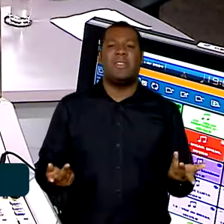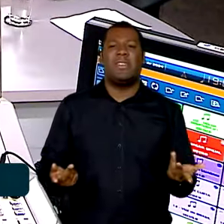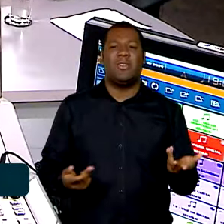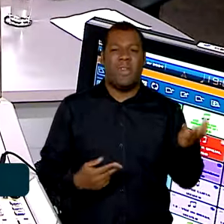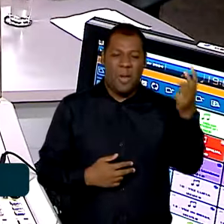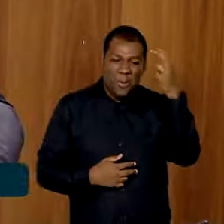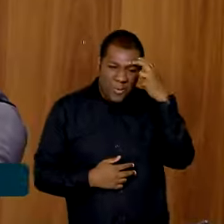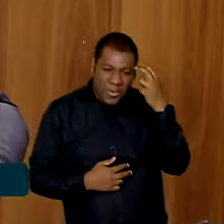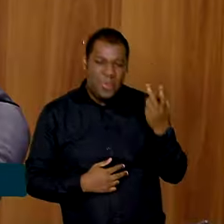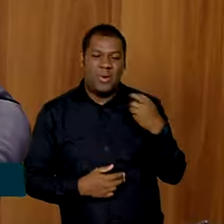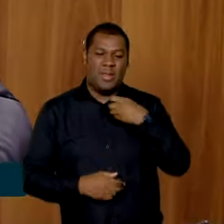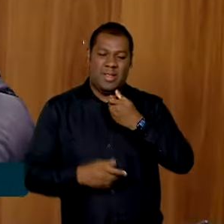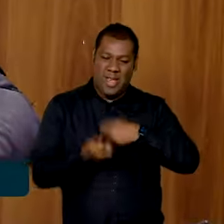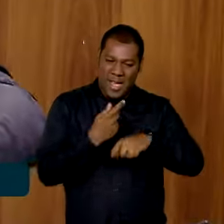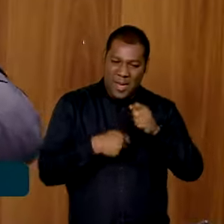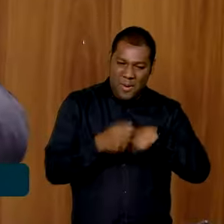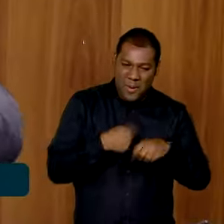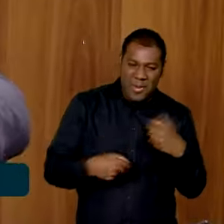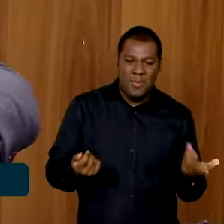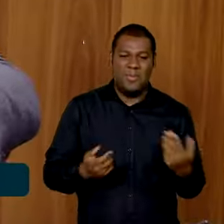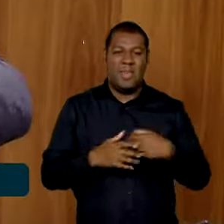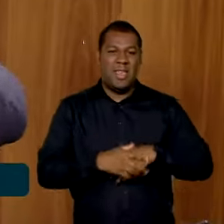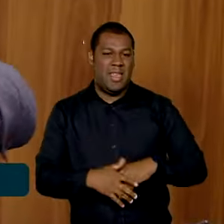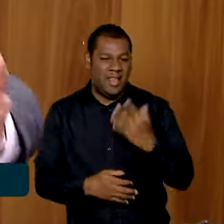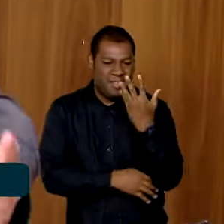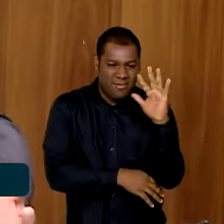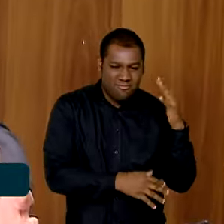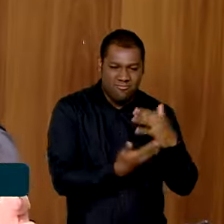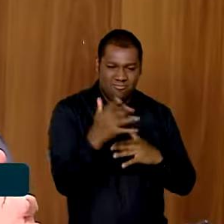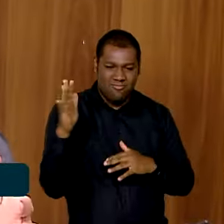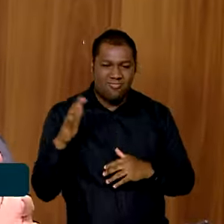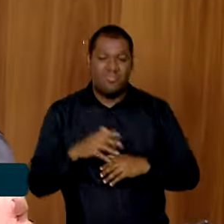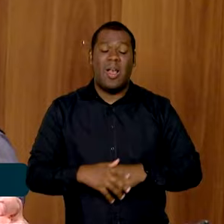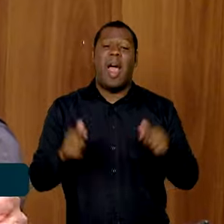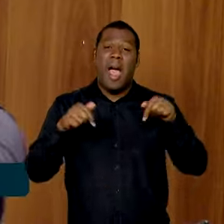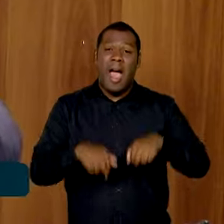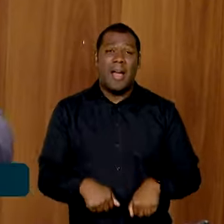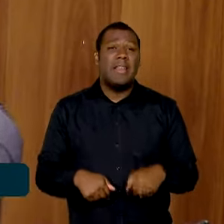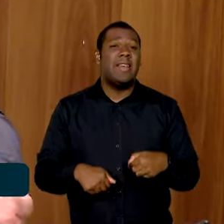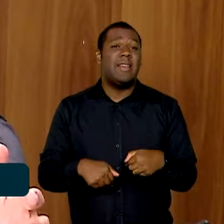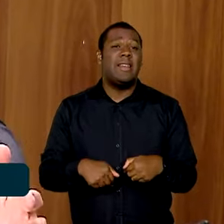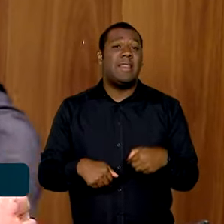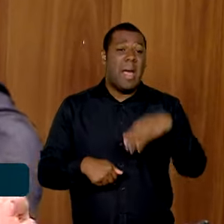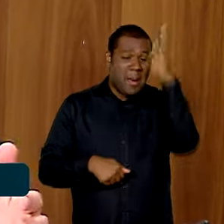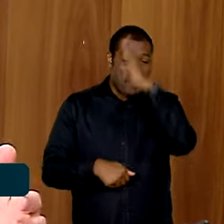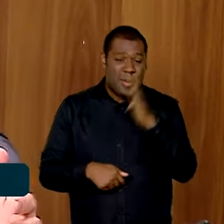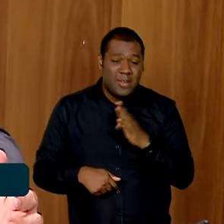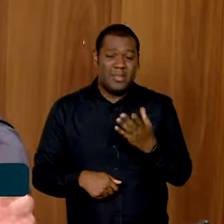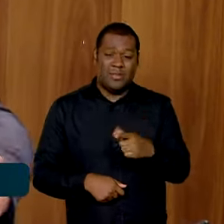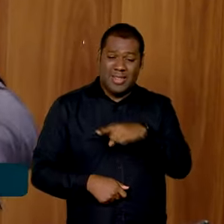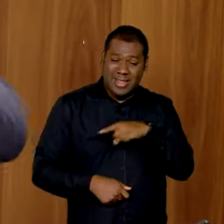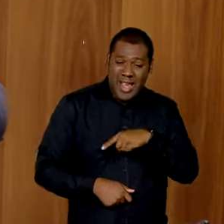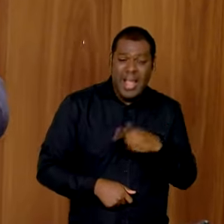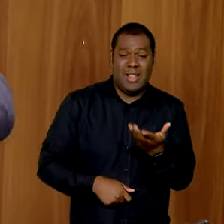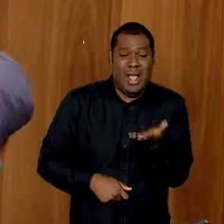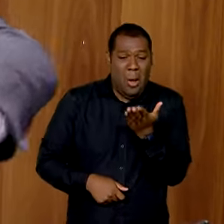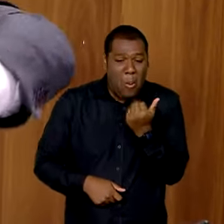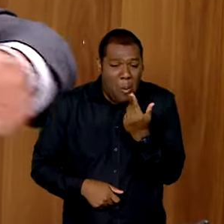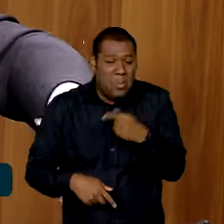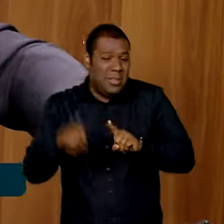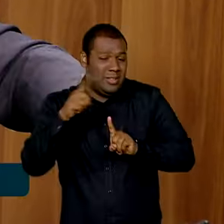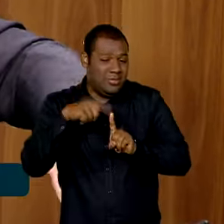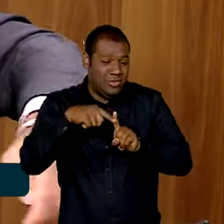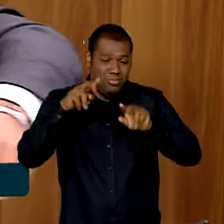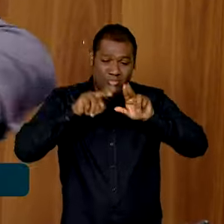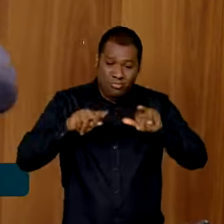da Amazônia ao Rio Grande do Sul. Né? Qual é a gastronomia? Qual é o prato típico brasileiro? Depende da região que você está. Né? O prato em Belém é um, o